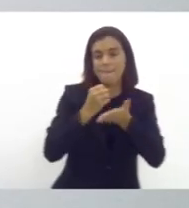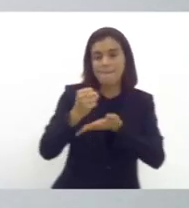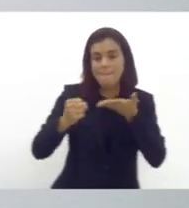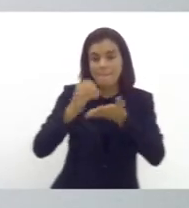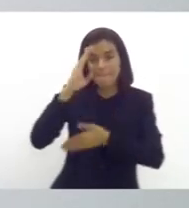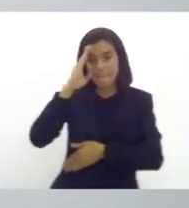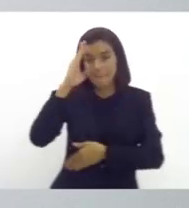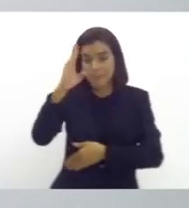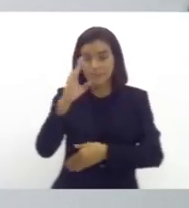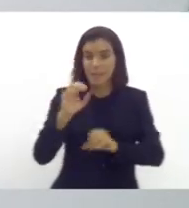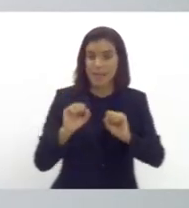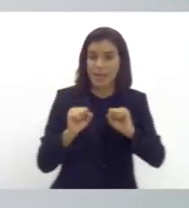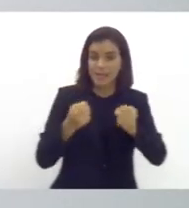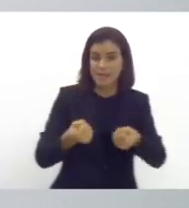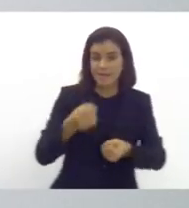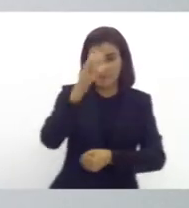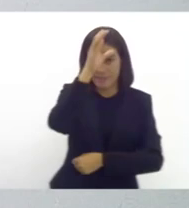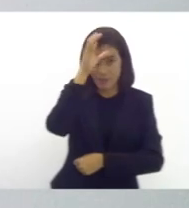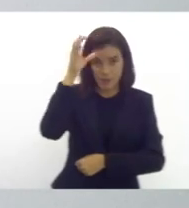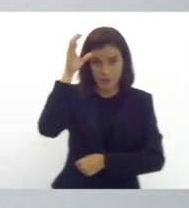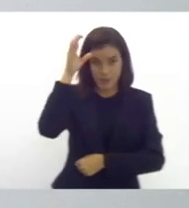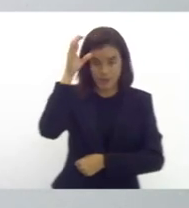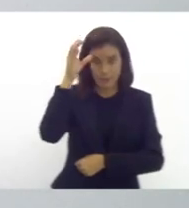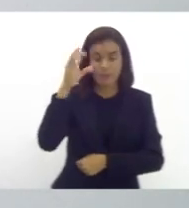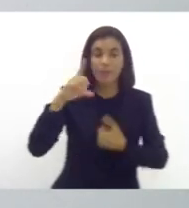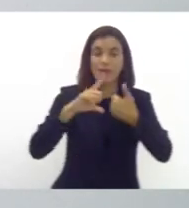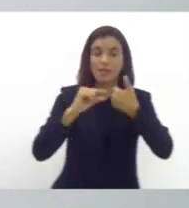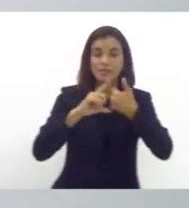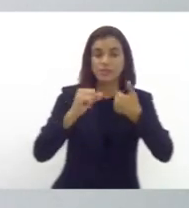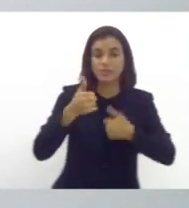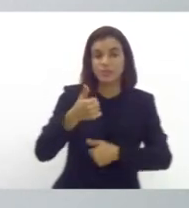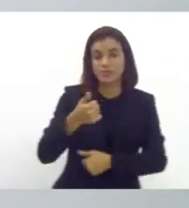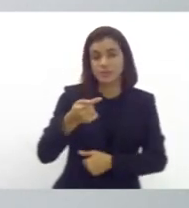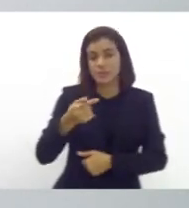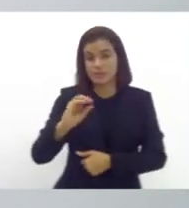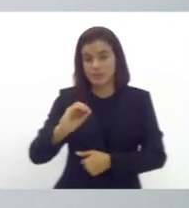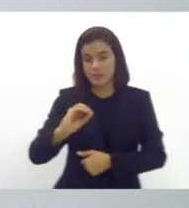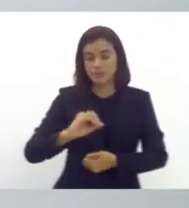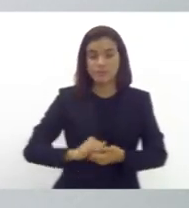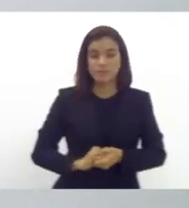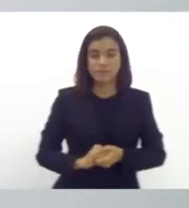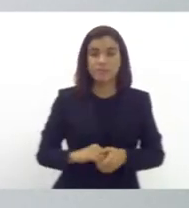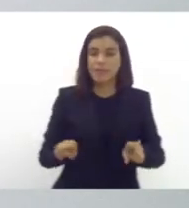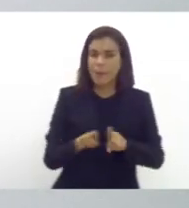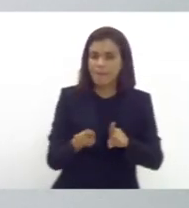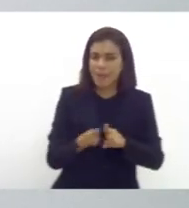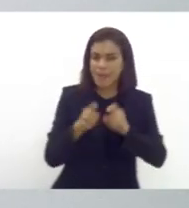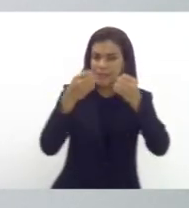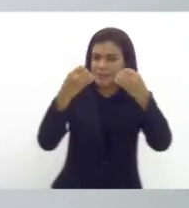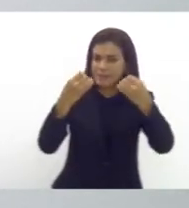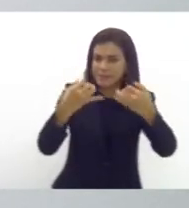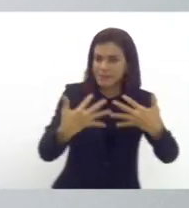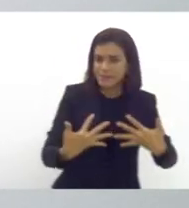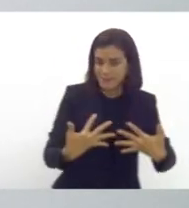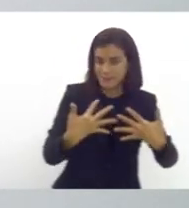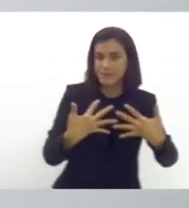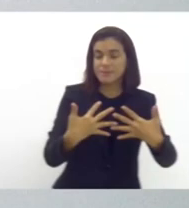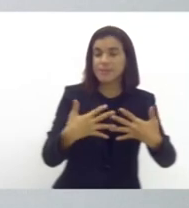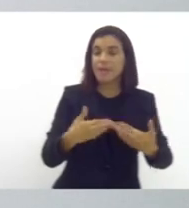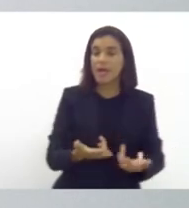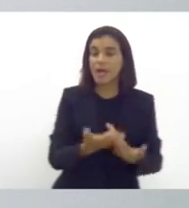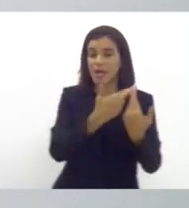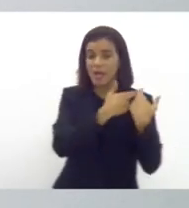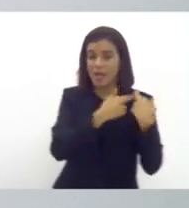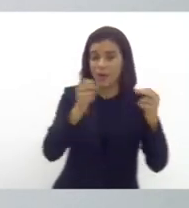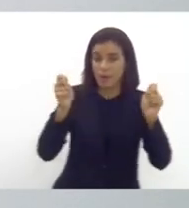eles a Defesa do Consumidor Artigo 170 prevê que é competência